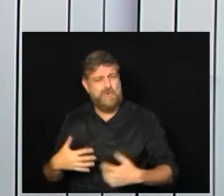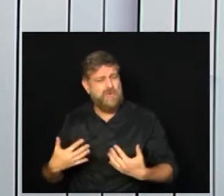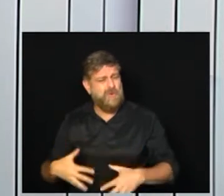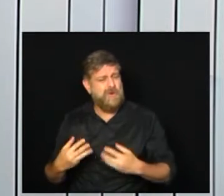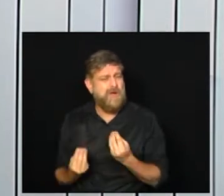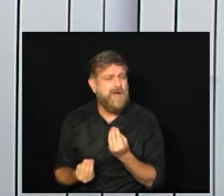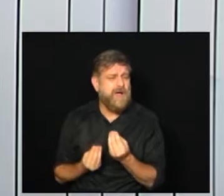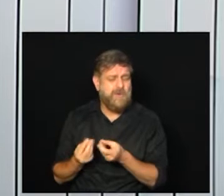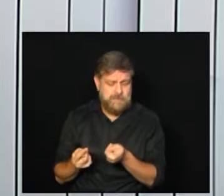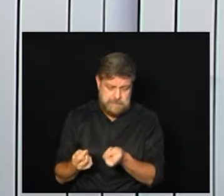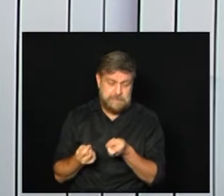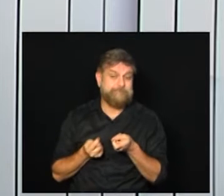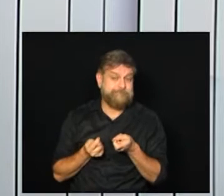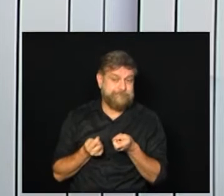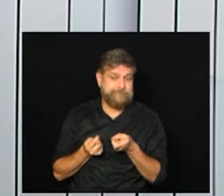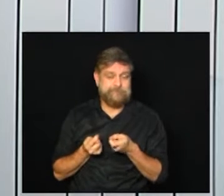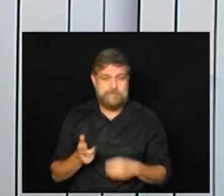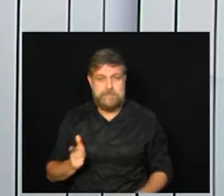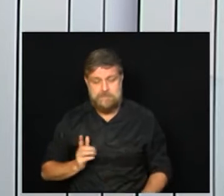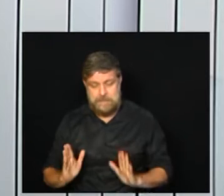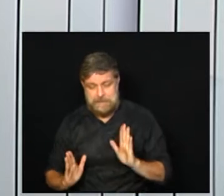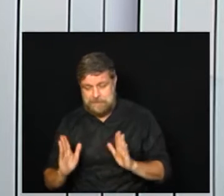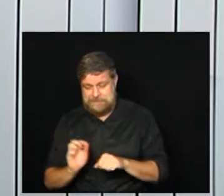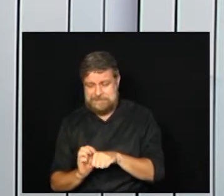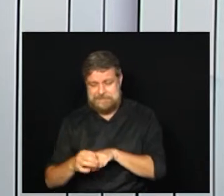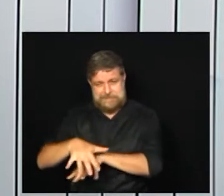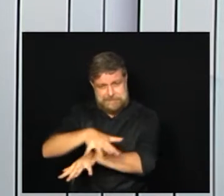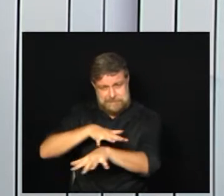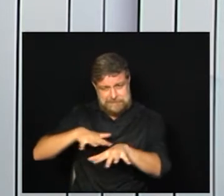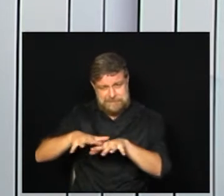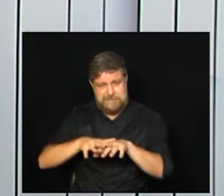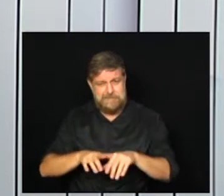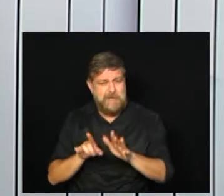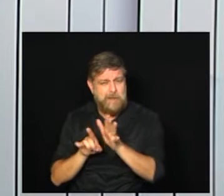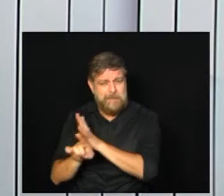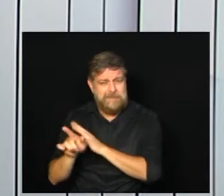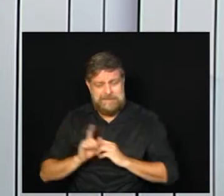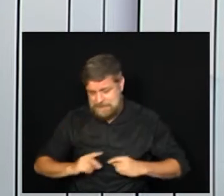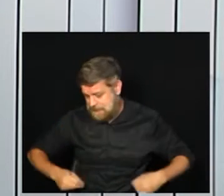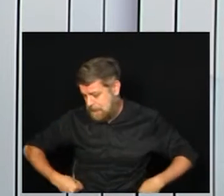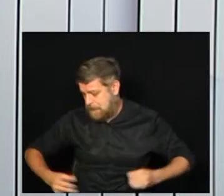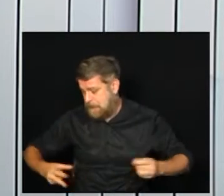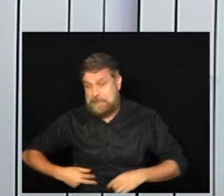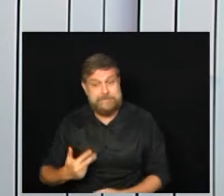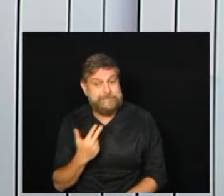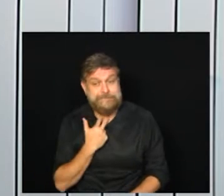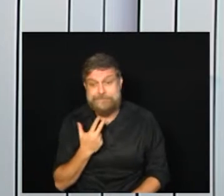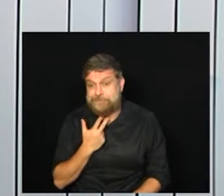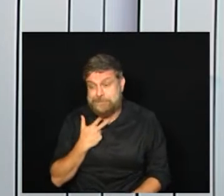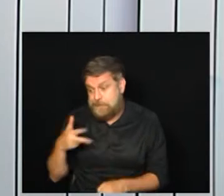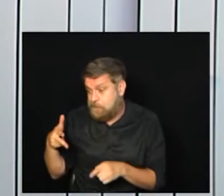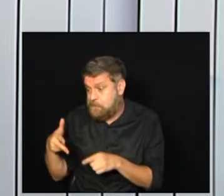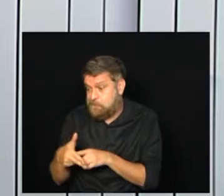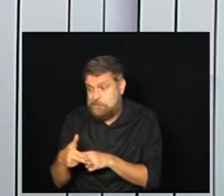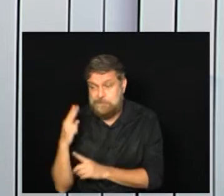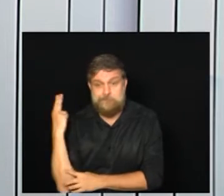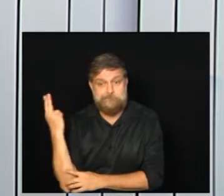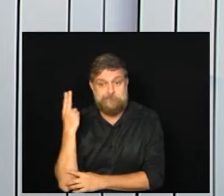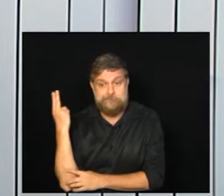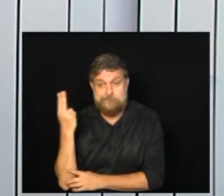como economizar nesta época de pandemia? Será que tem gastos que não podemos cortar de jeito